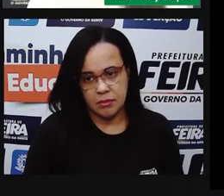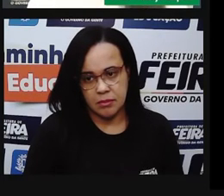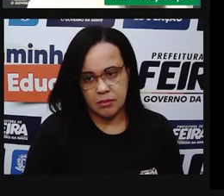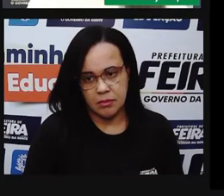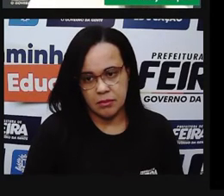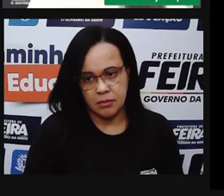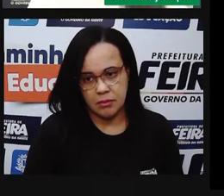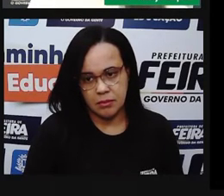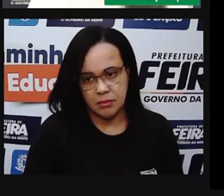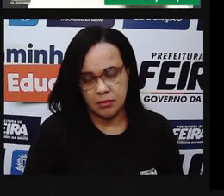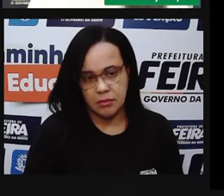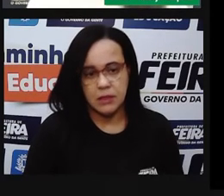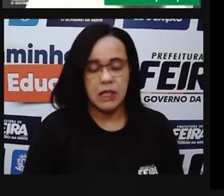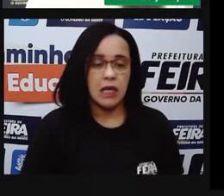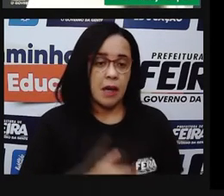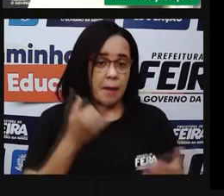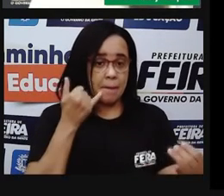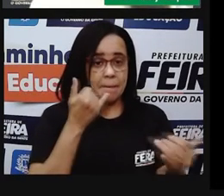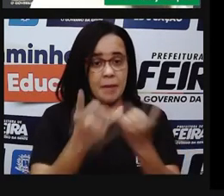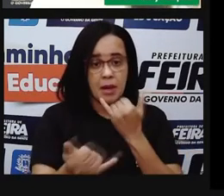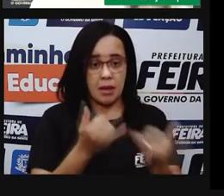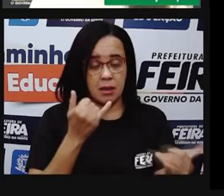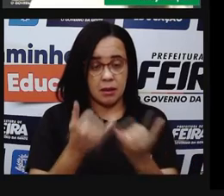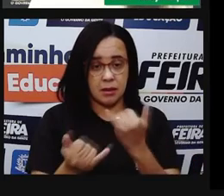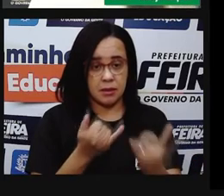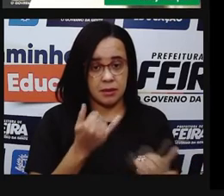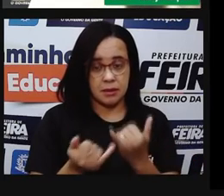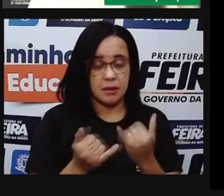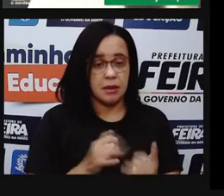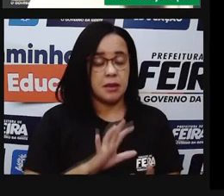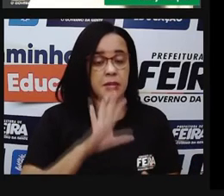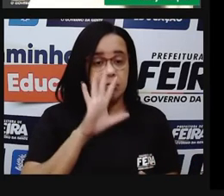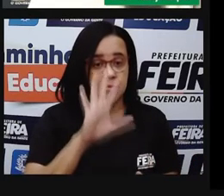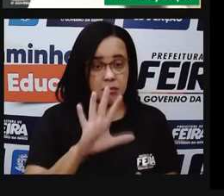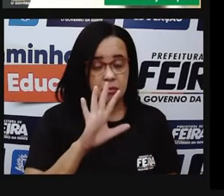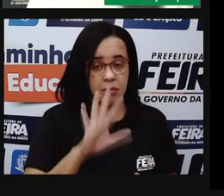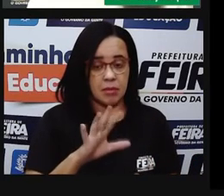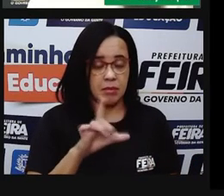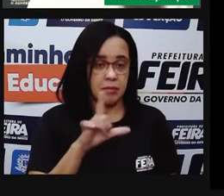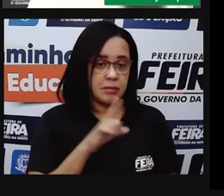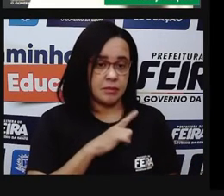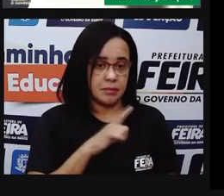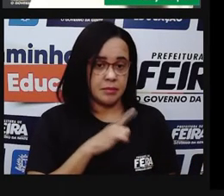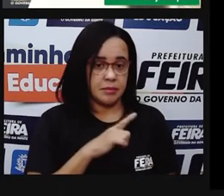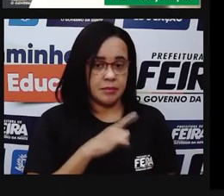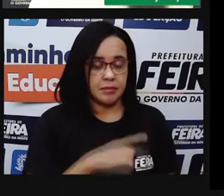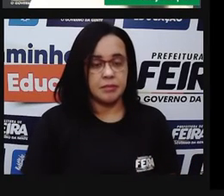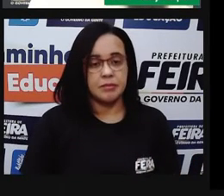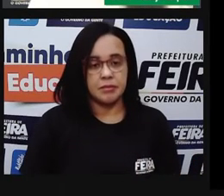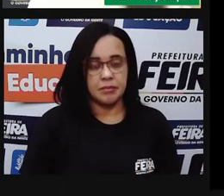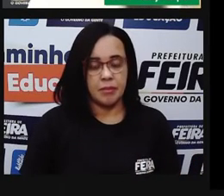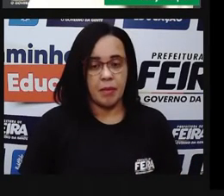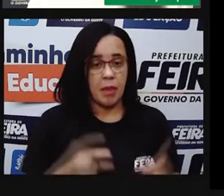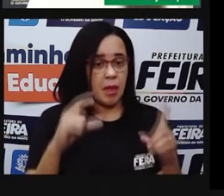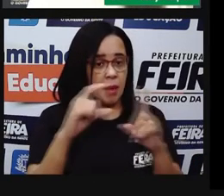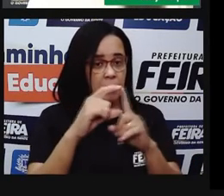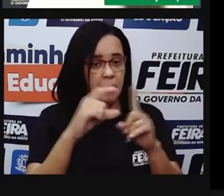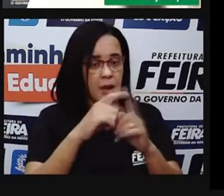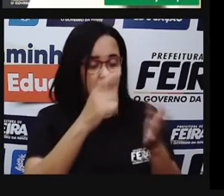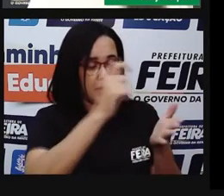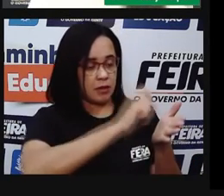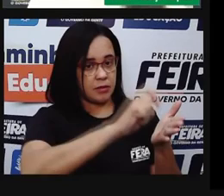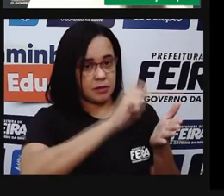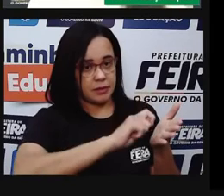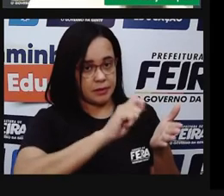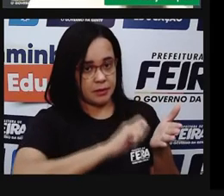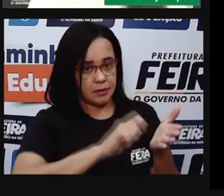Então, parece, né, que tem duas, mas a gente é escrito, a palavra é escrita com duas letras, mas que só